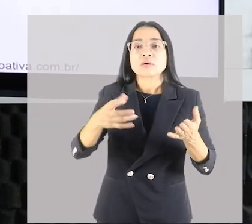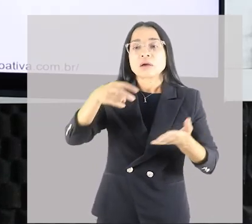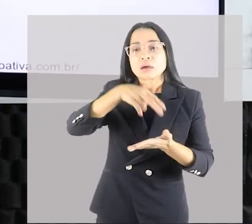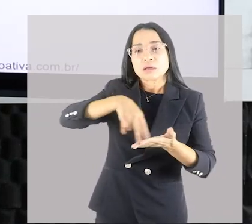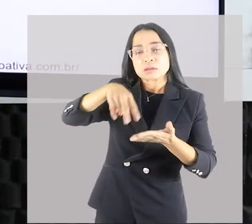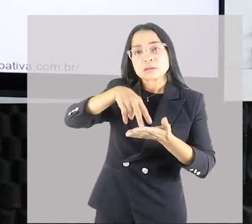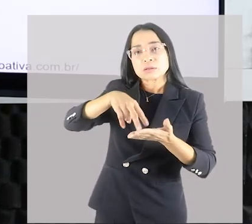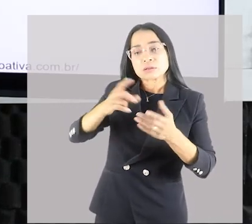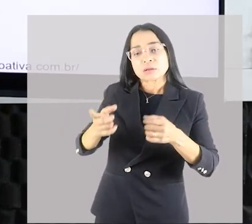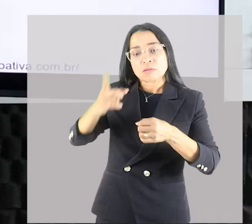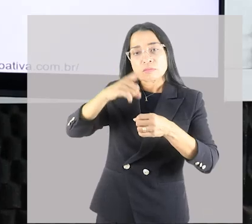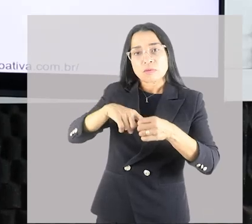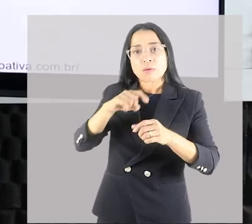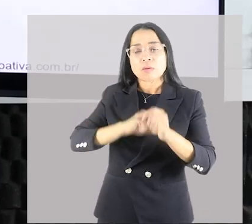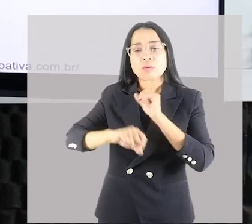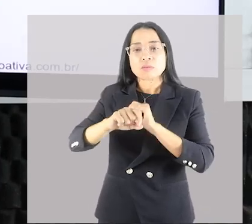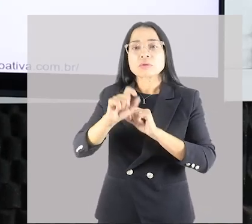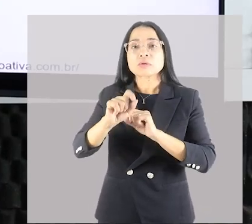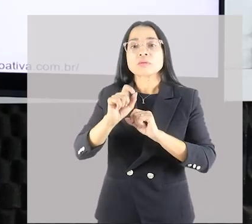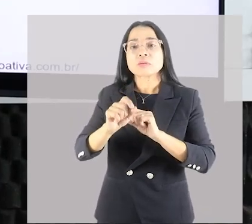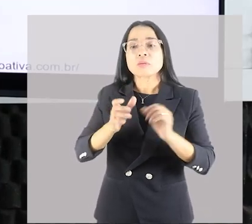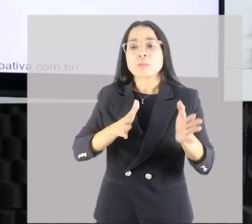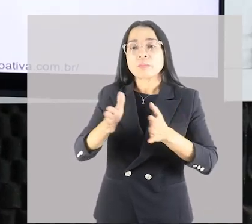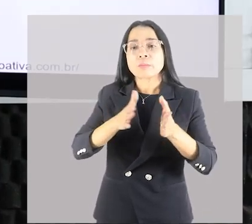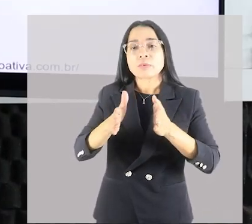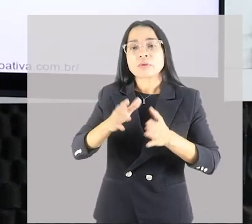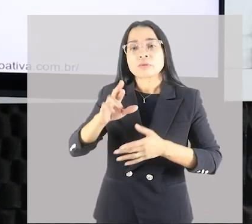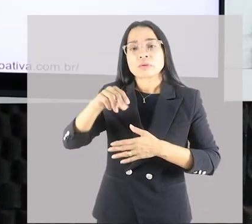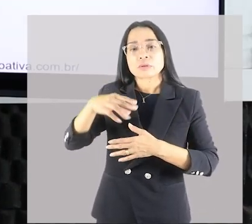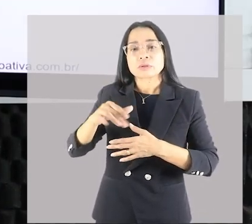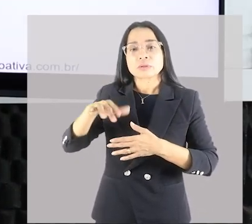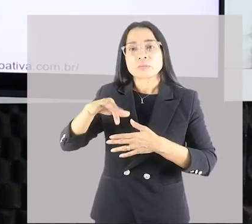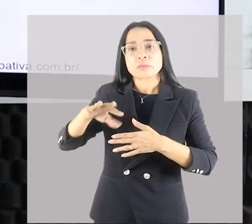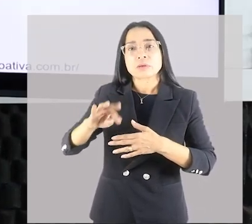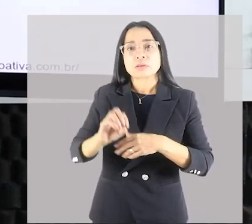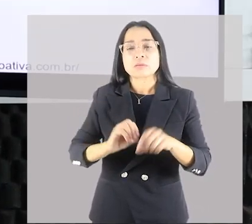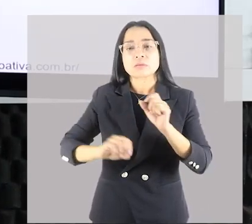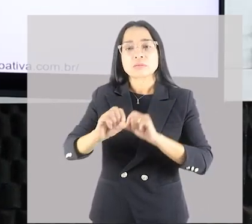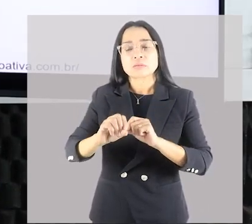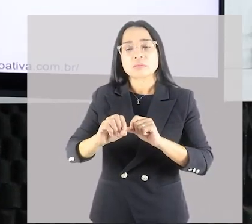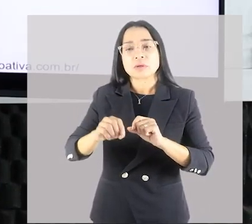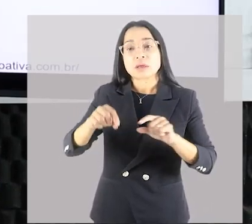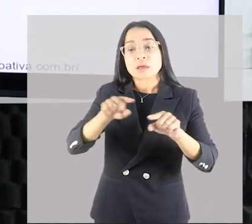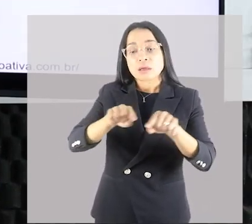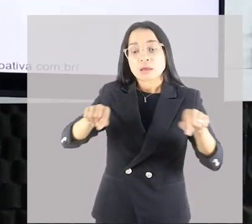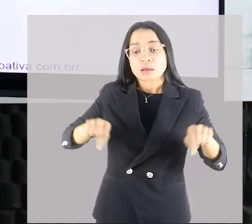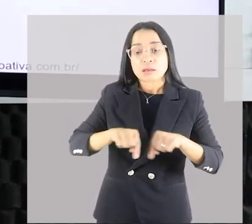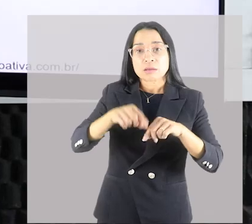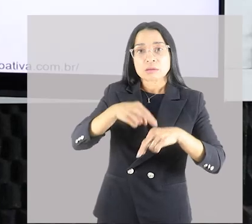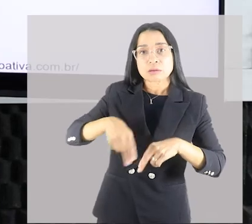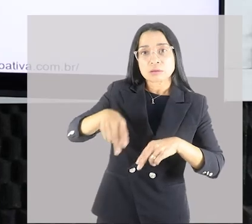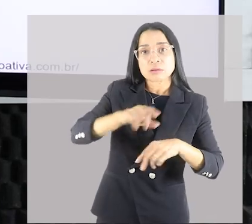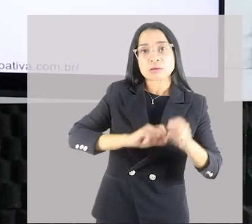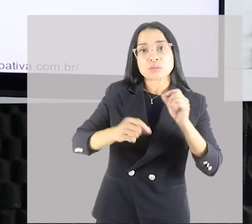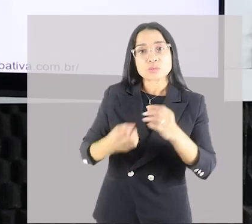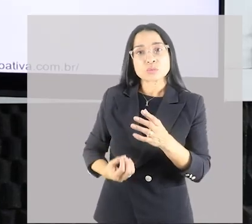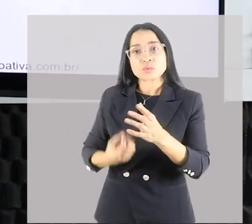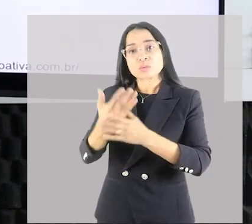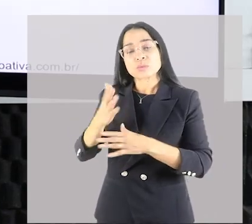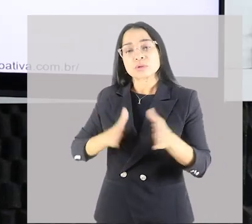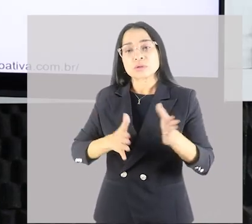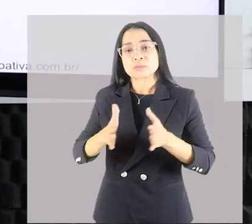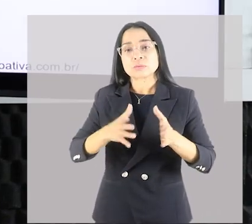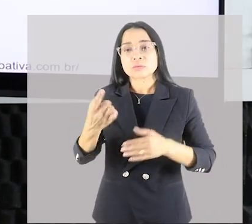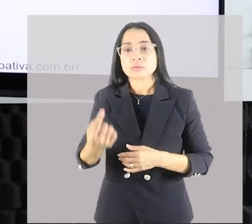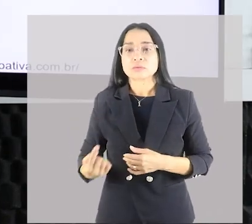Renascimento. E a dança de salão, ela surge nesse período. Então, pelo menos desde o